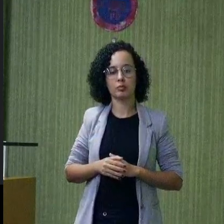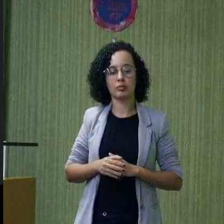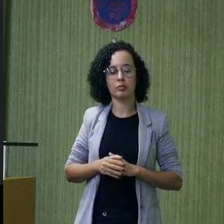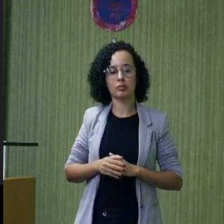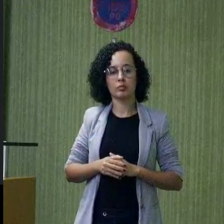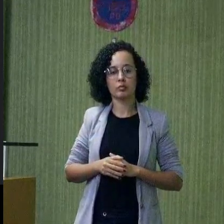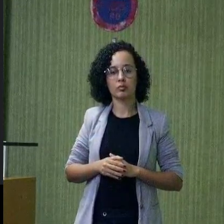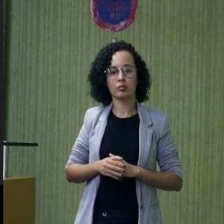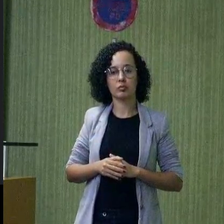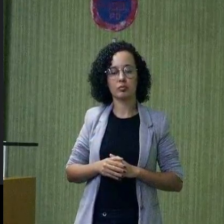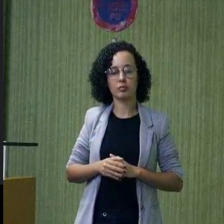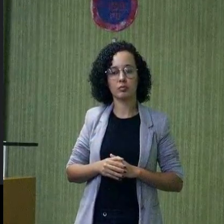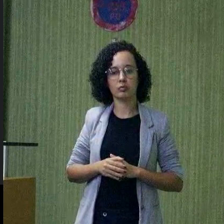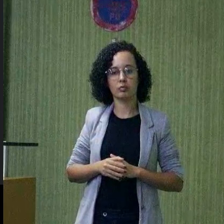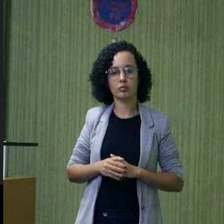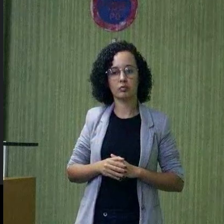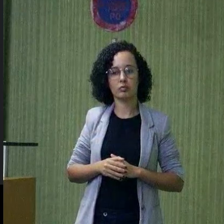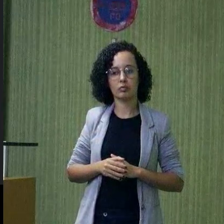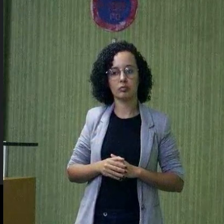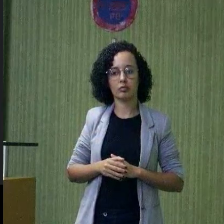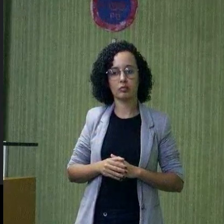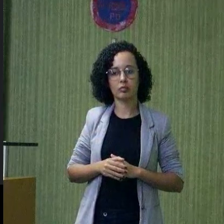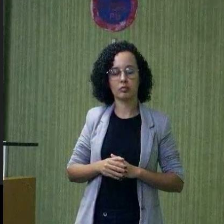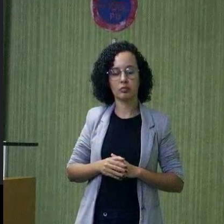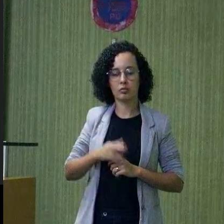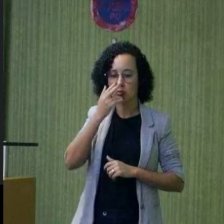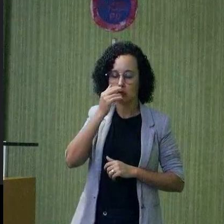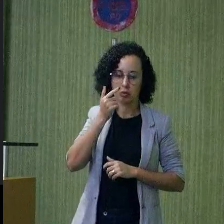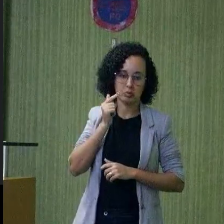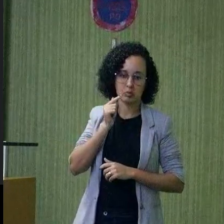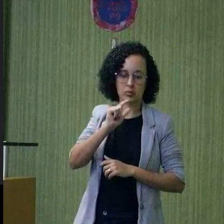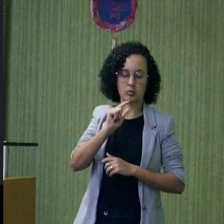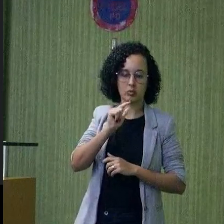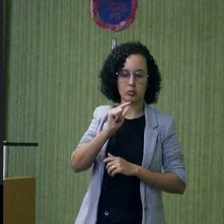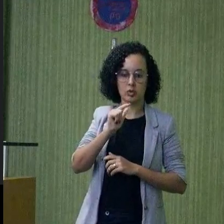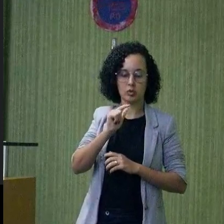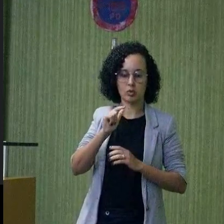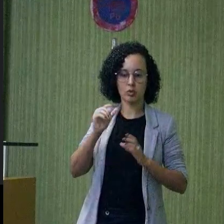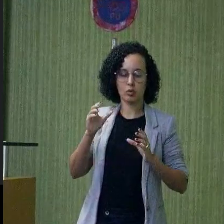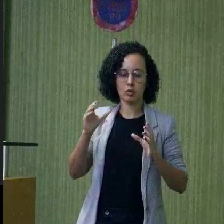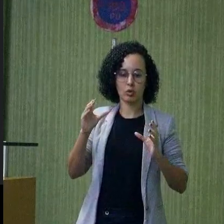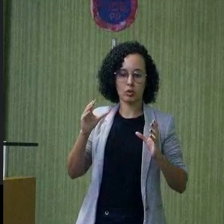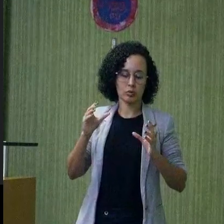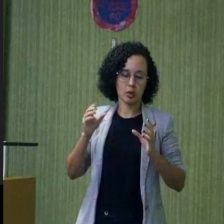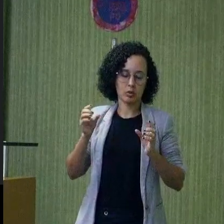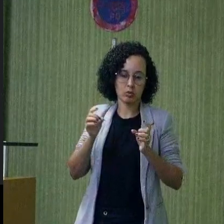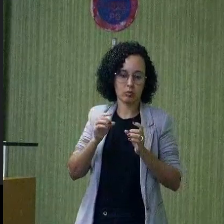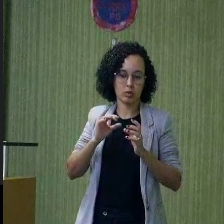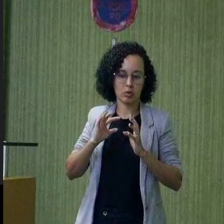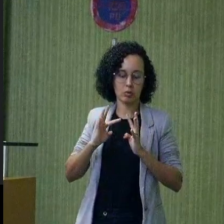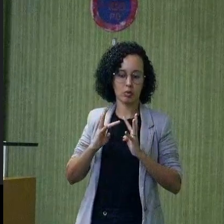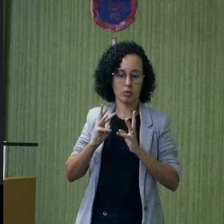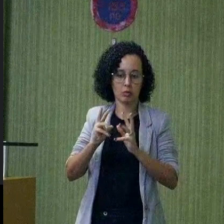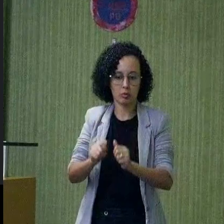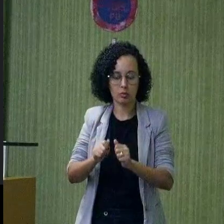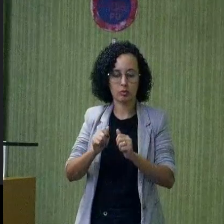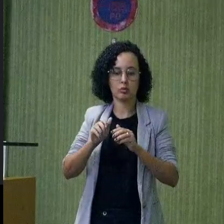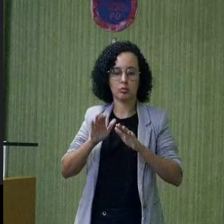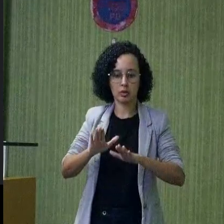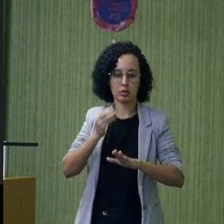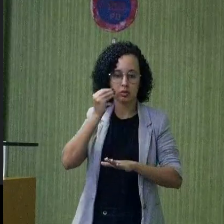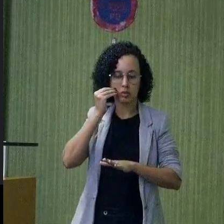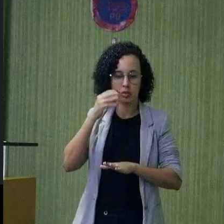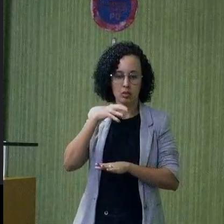e mesmo que não consiga cobrir o conjunto das das dos 18 objetivos mas tentar o mais rápido